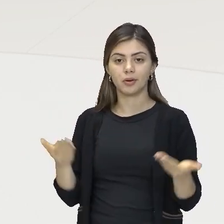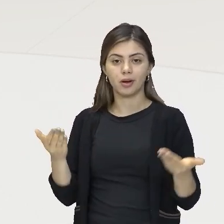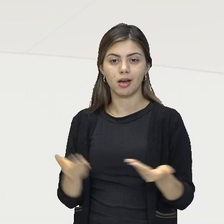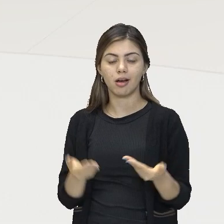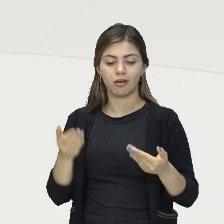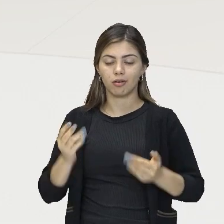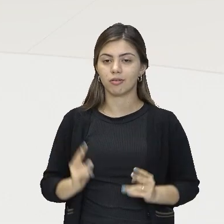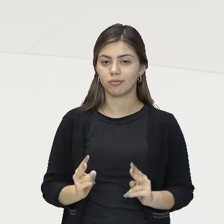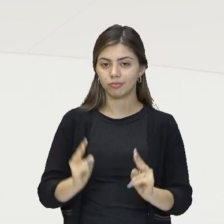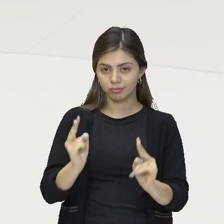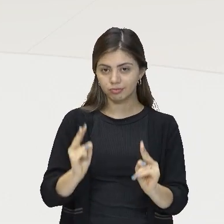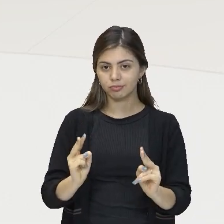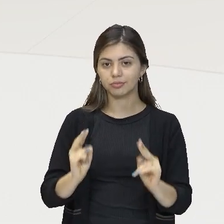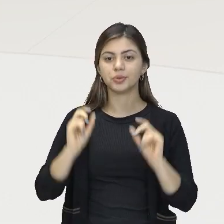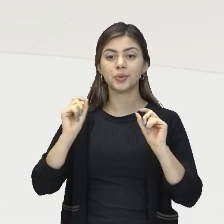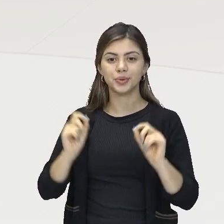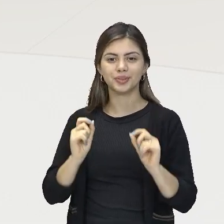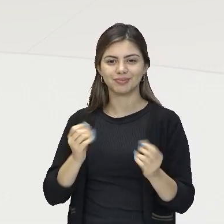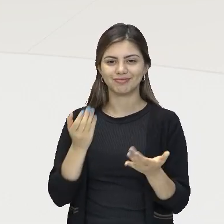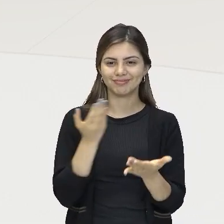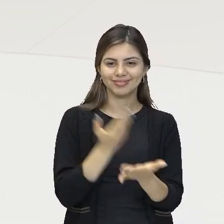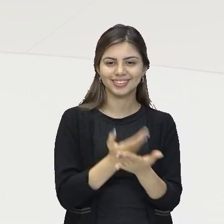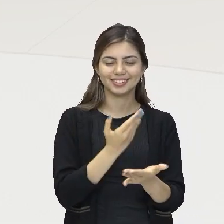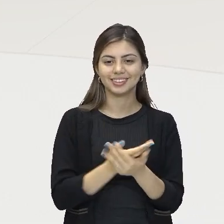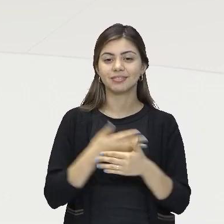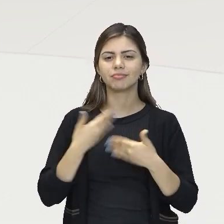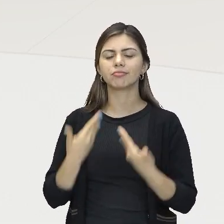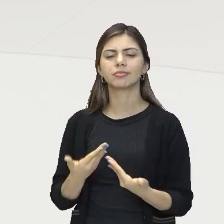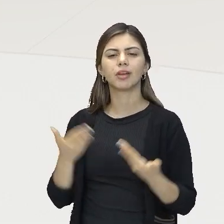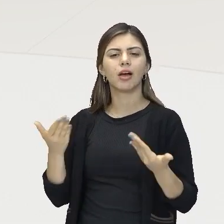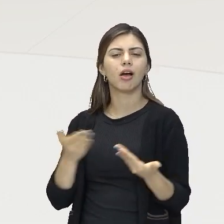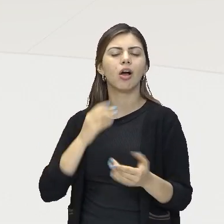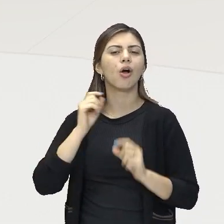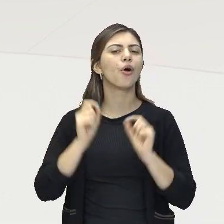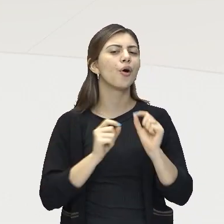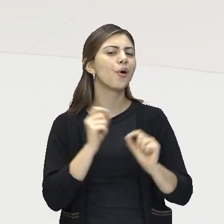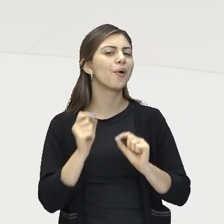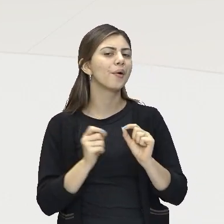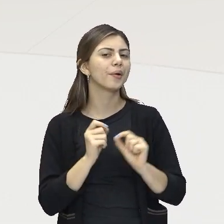dar continuidade à nossa aula. E aí nós vamos falar do quê? Do